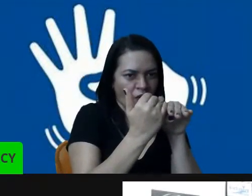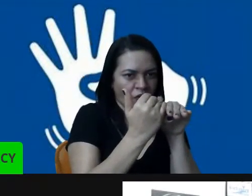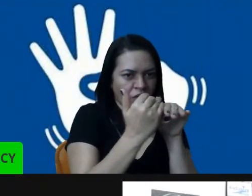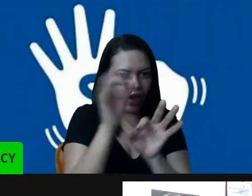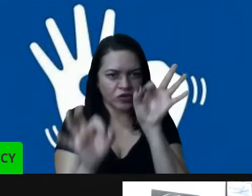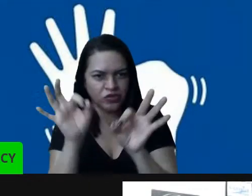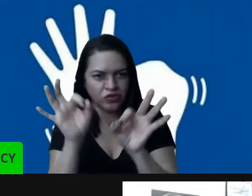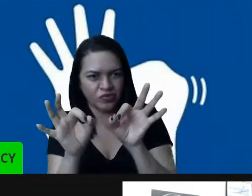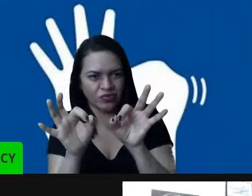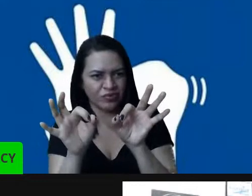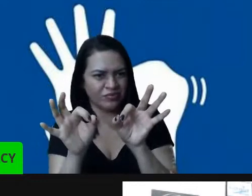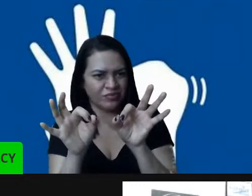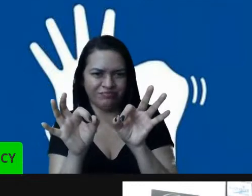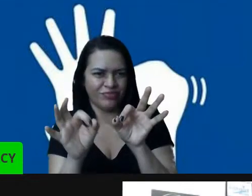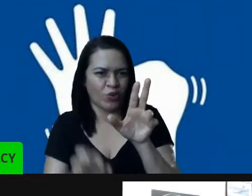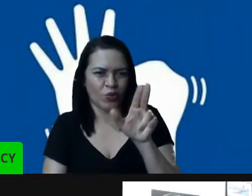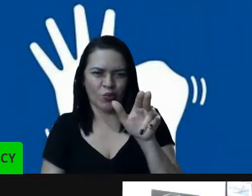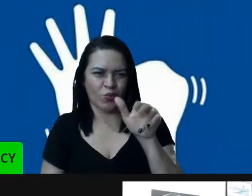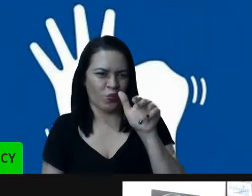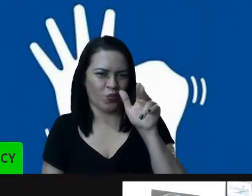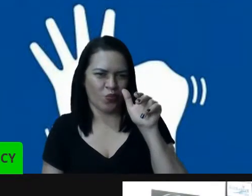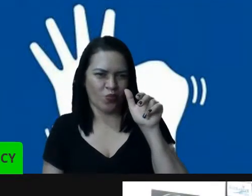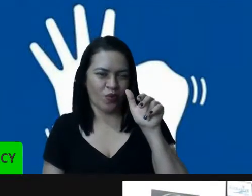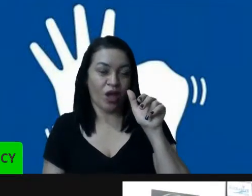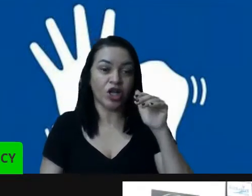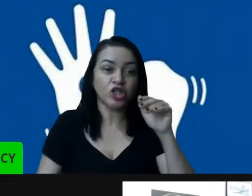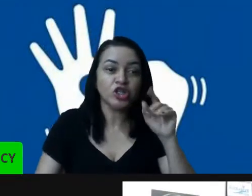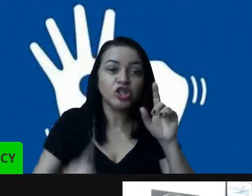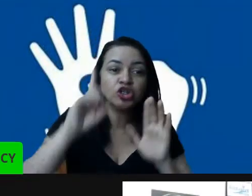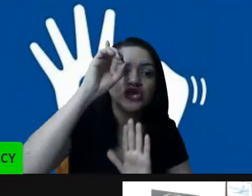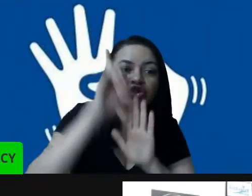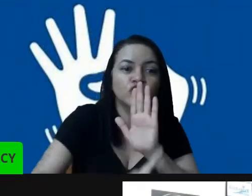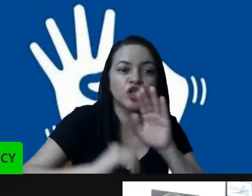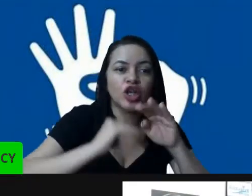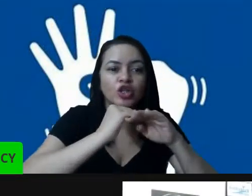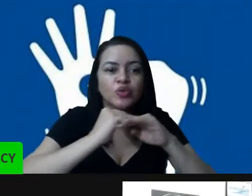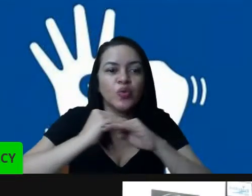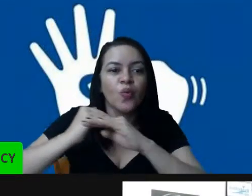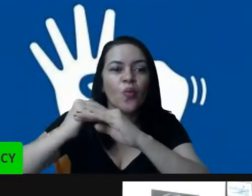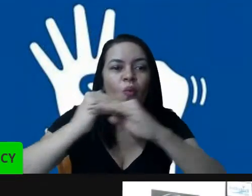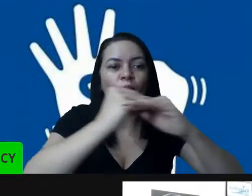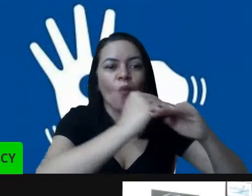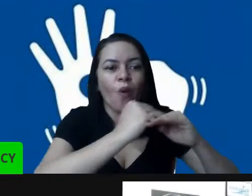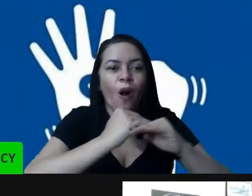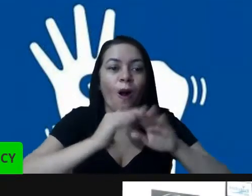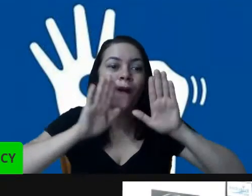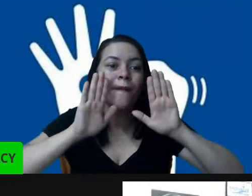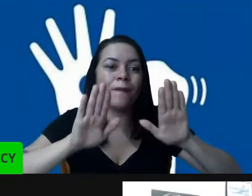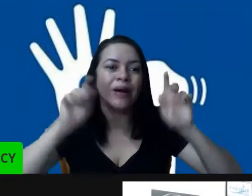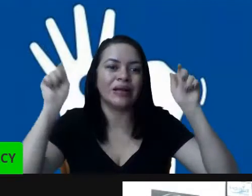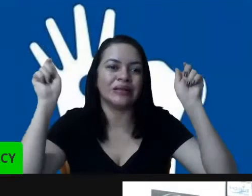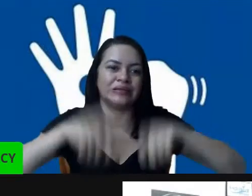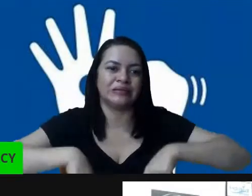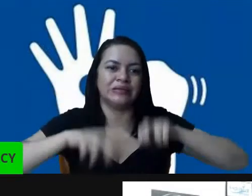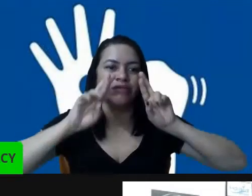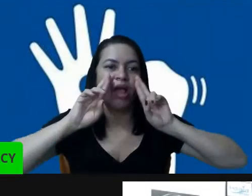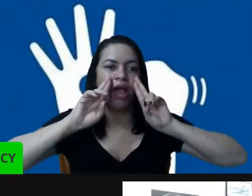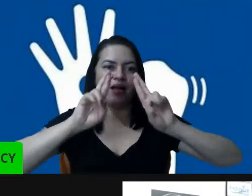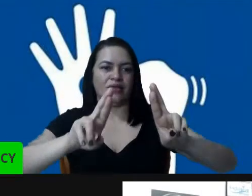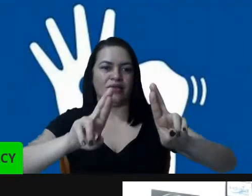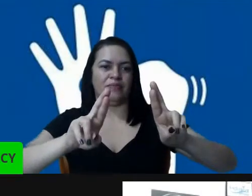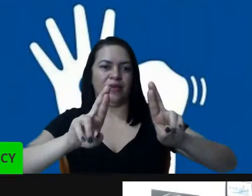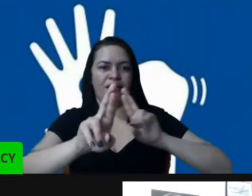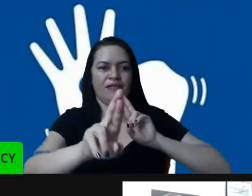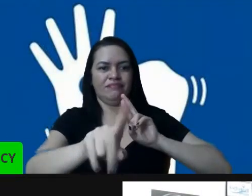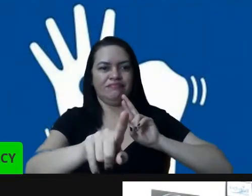dar direito igual a todo mundo, mas a gente precisa respeitar as diferenças. Só assim a